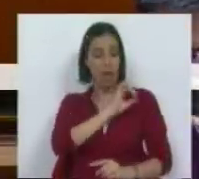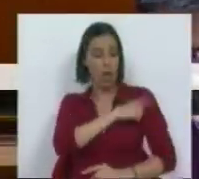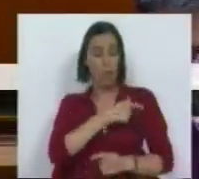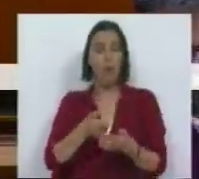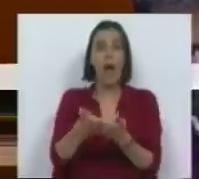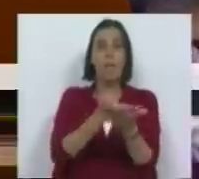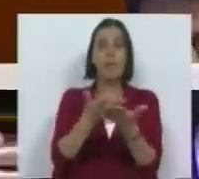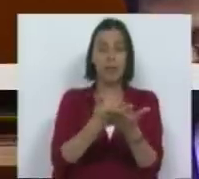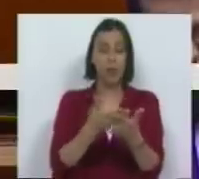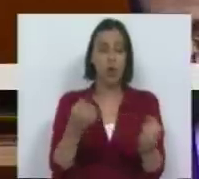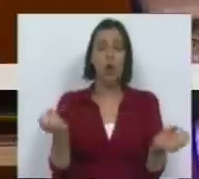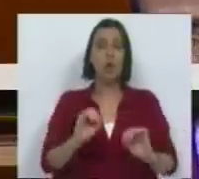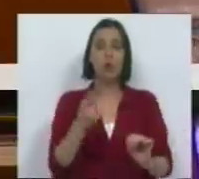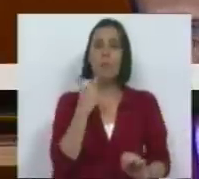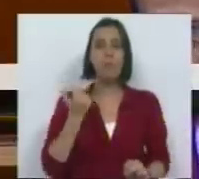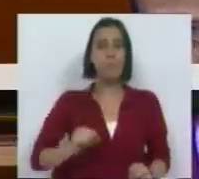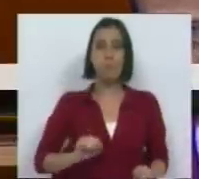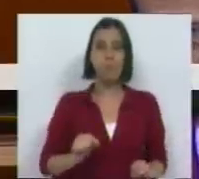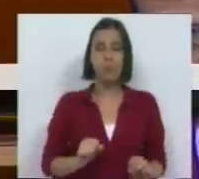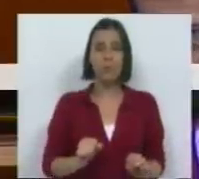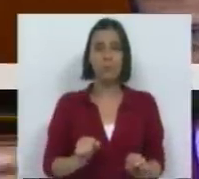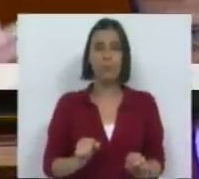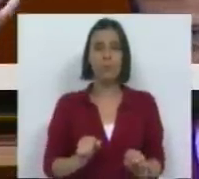competência administrativa não foi possível